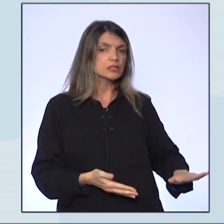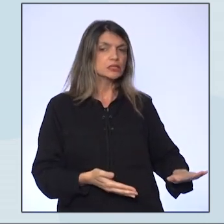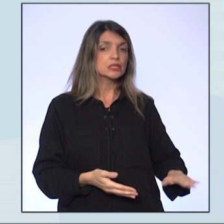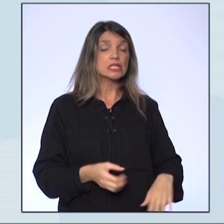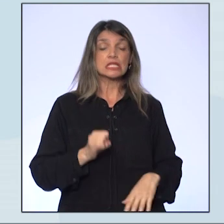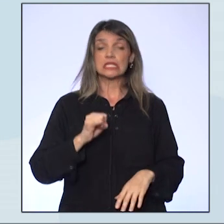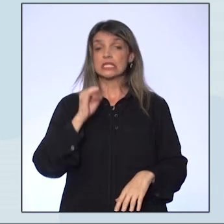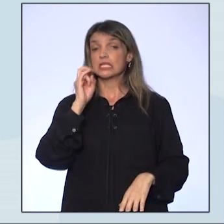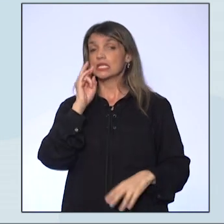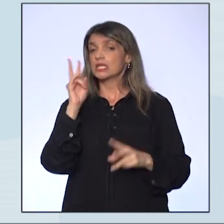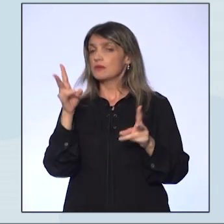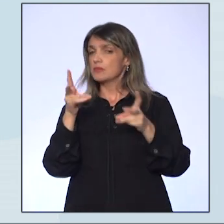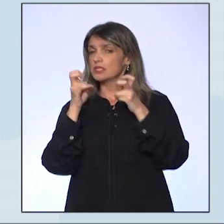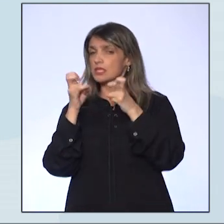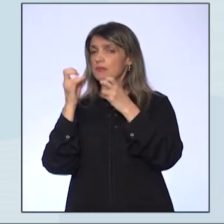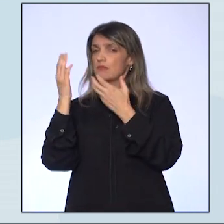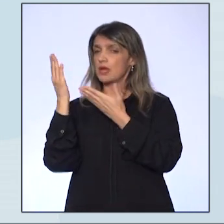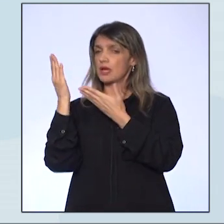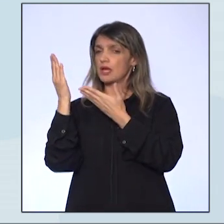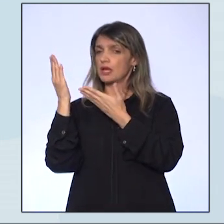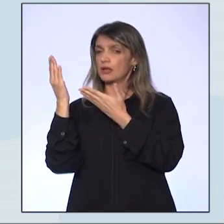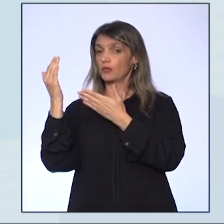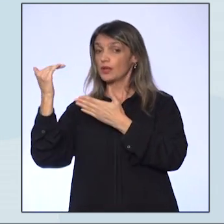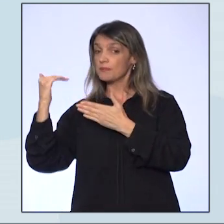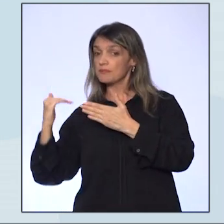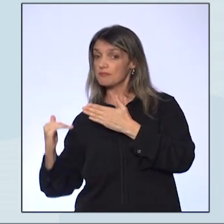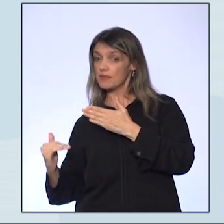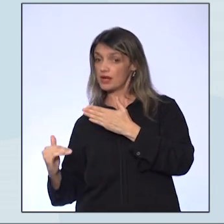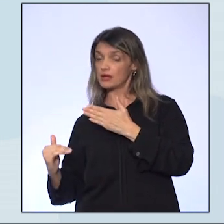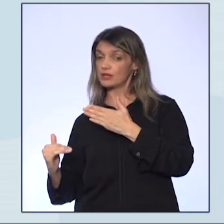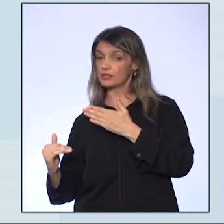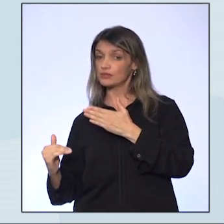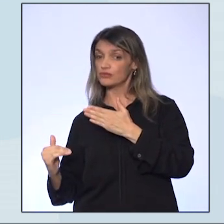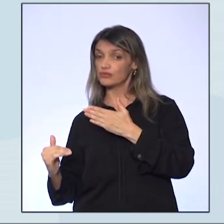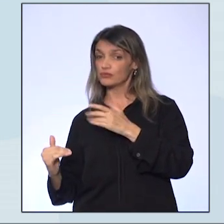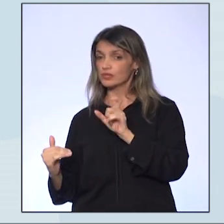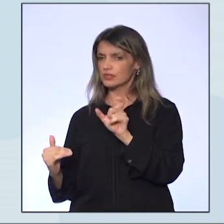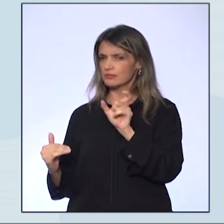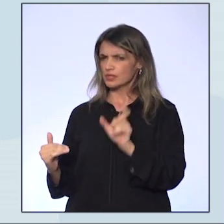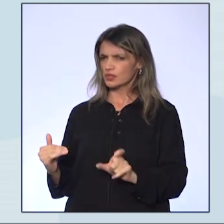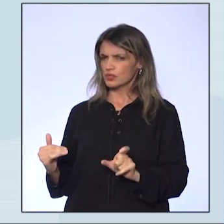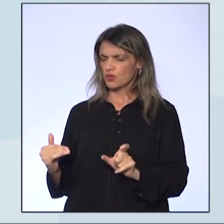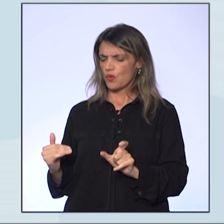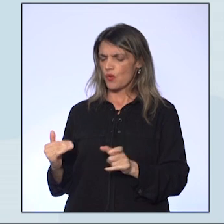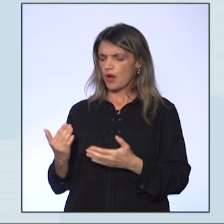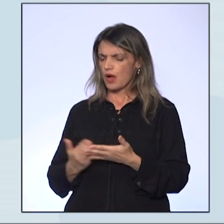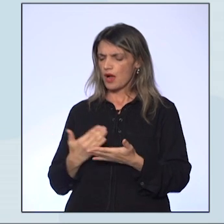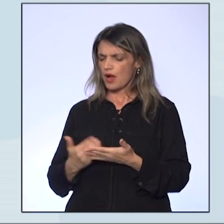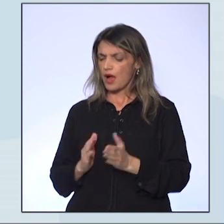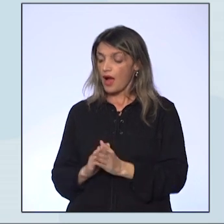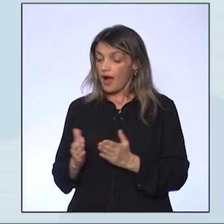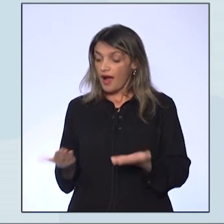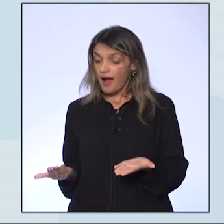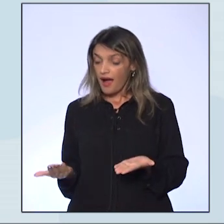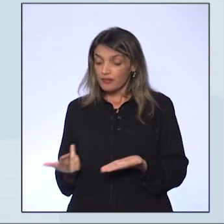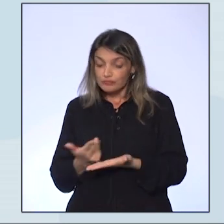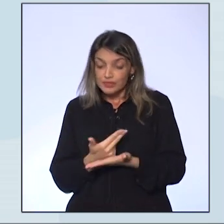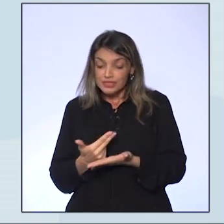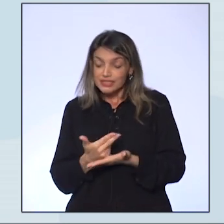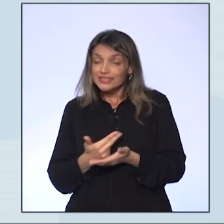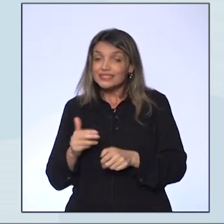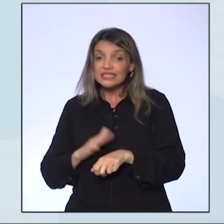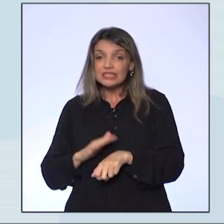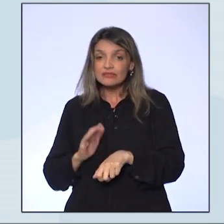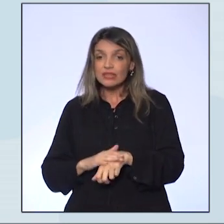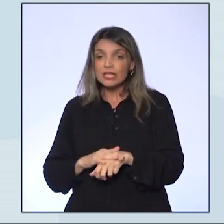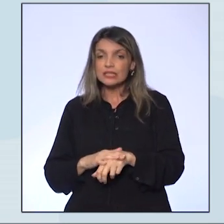vocês olharem na imagem da parte inferior, esse personagem, ele abre um caderno e faz um desenho. Se você